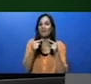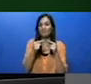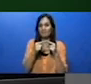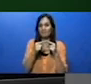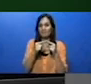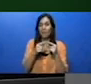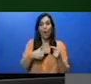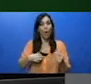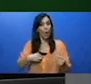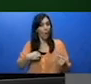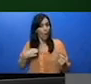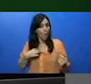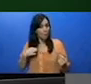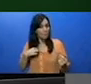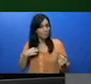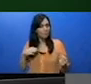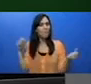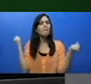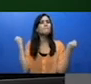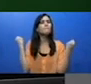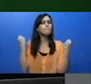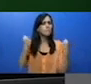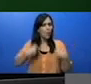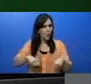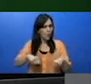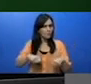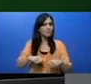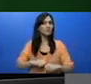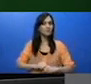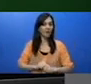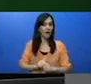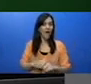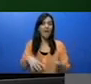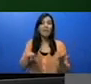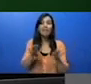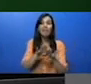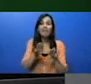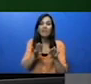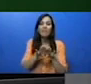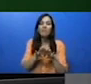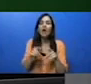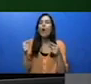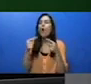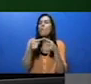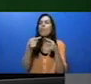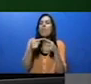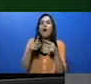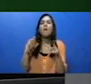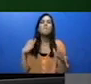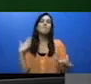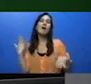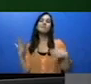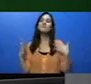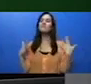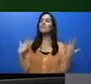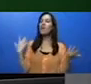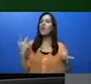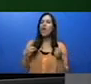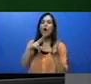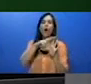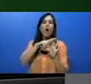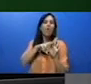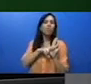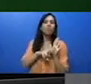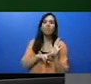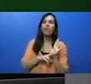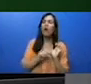as possibilidades, né? Também combinações de passeio, de roteiros, onde visitaria primeiro, o